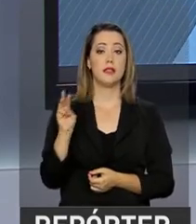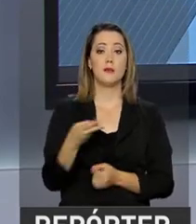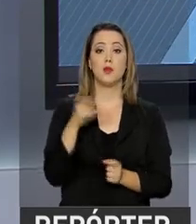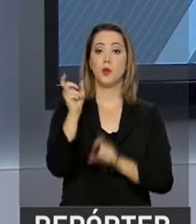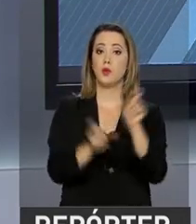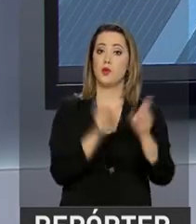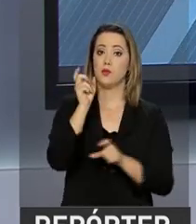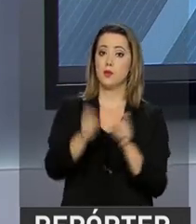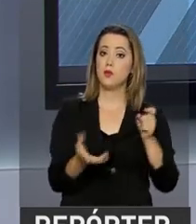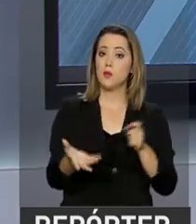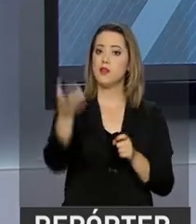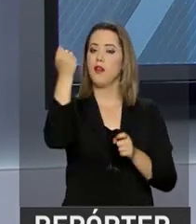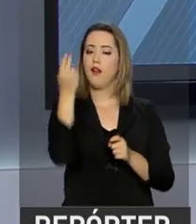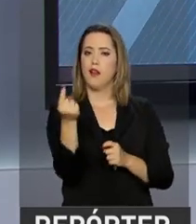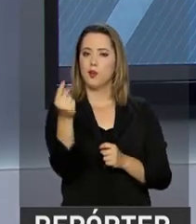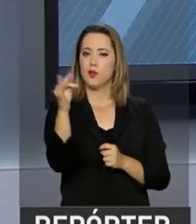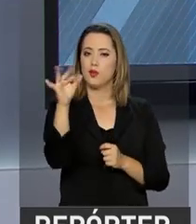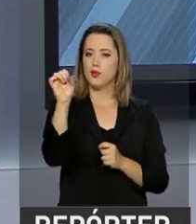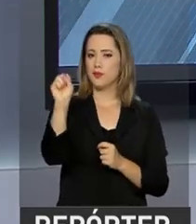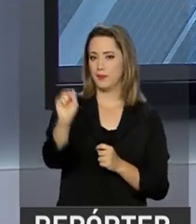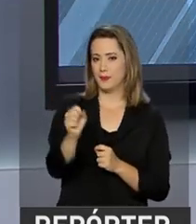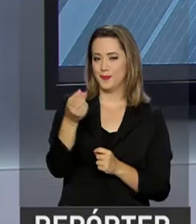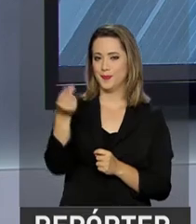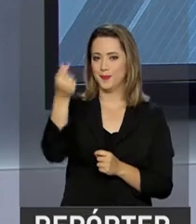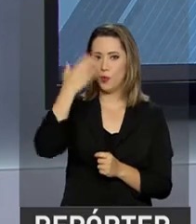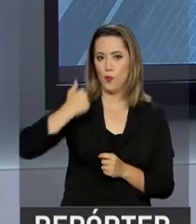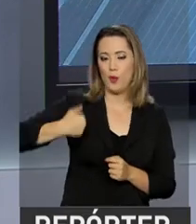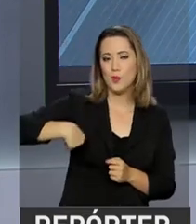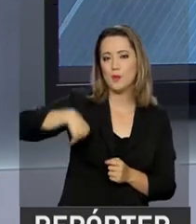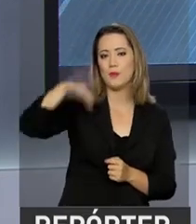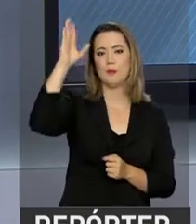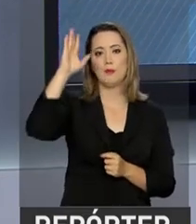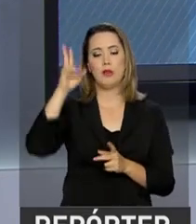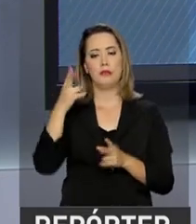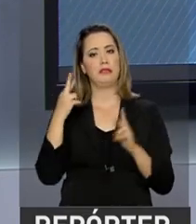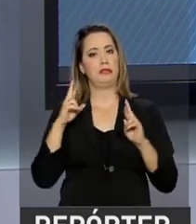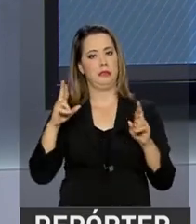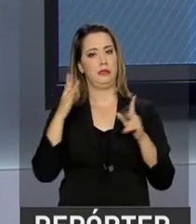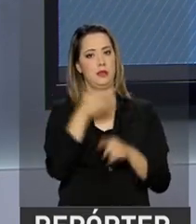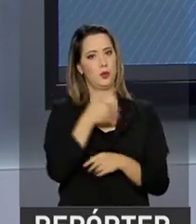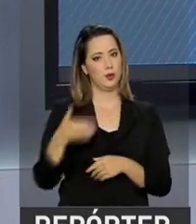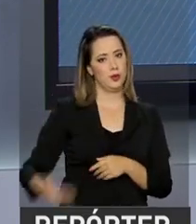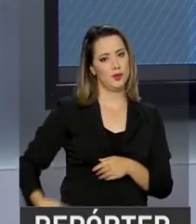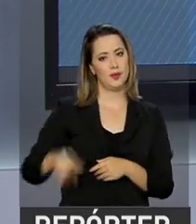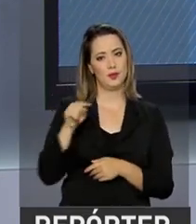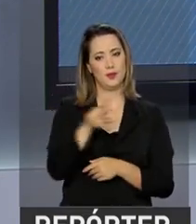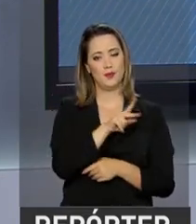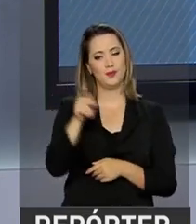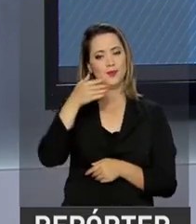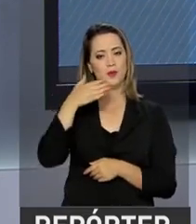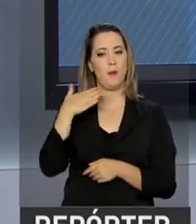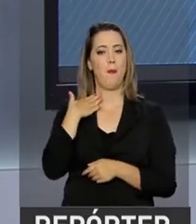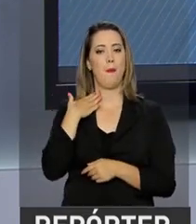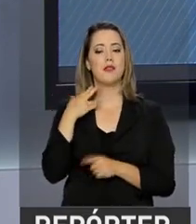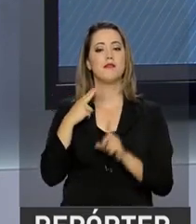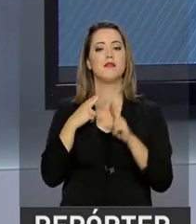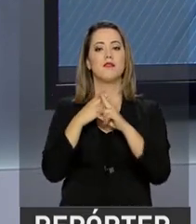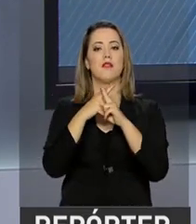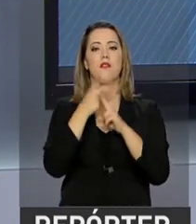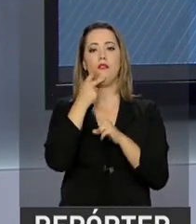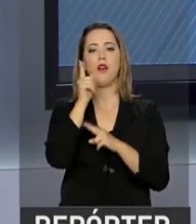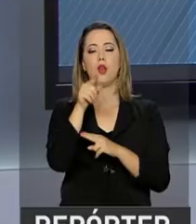das contas inativas fgf os valores ultrapassaram as estimativas do governo o presidente da caixa de bartók